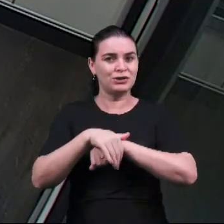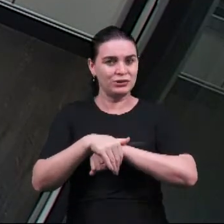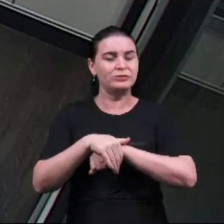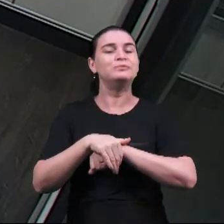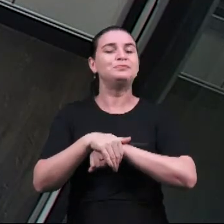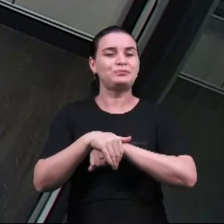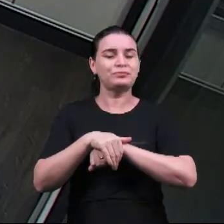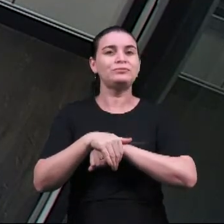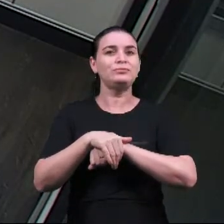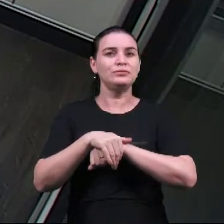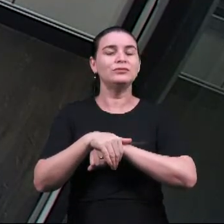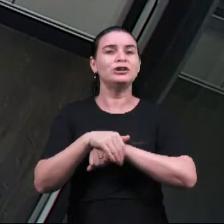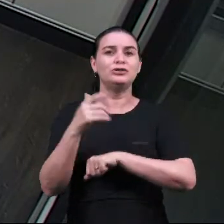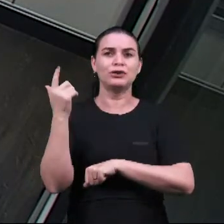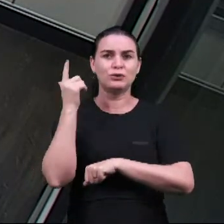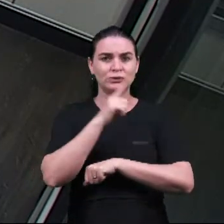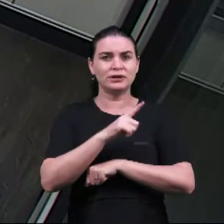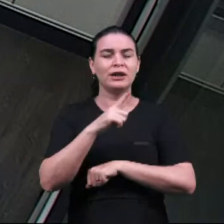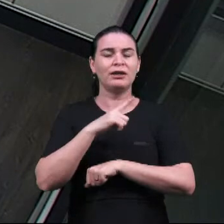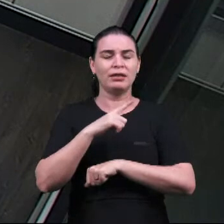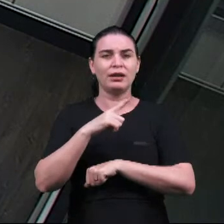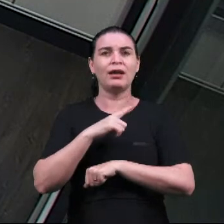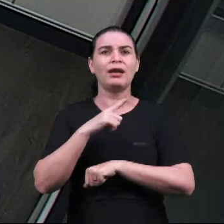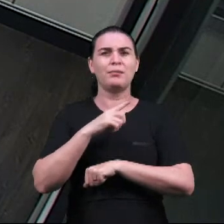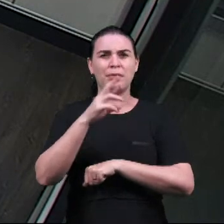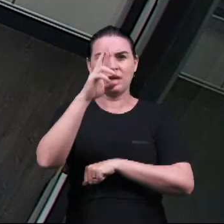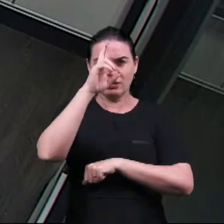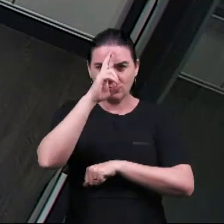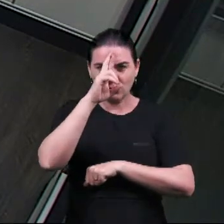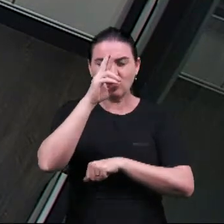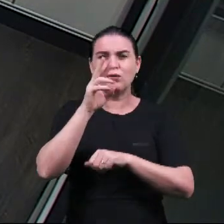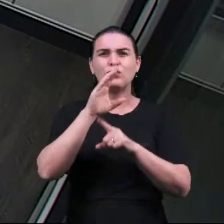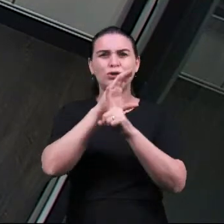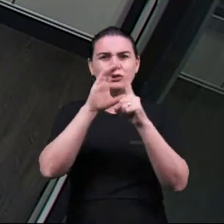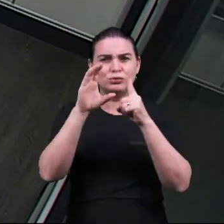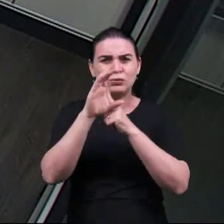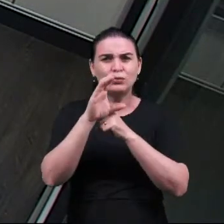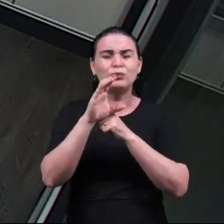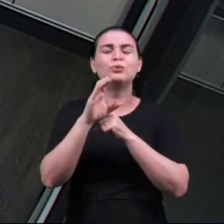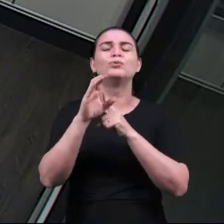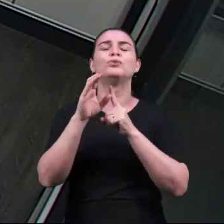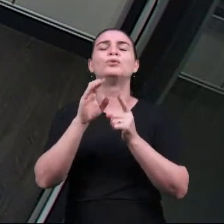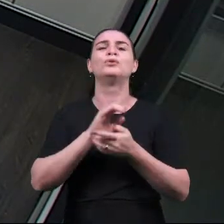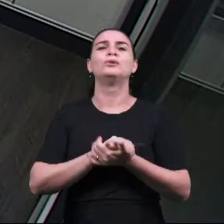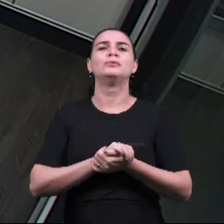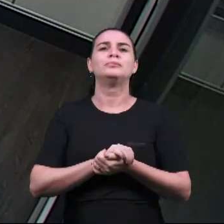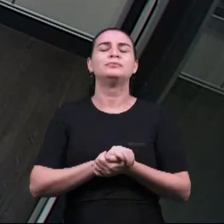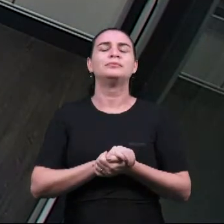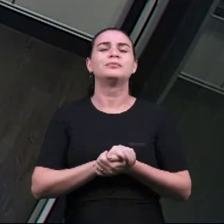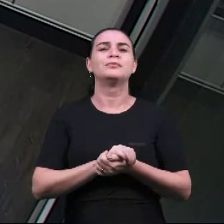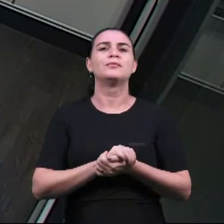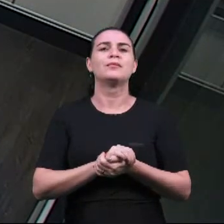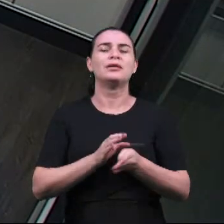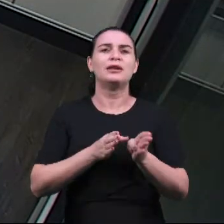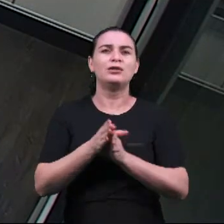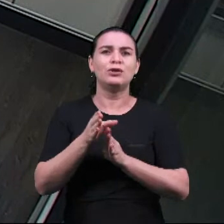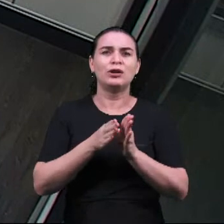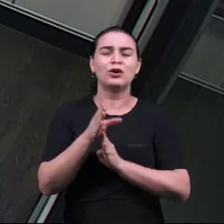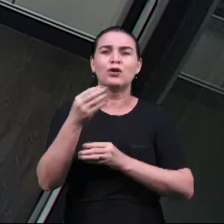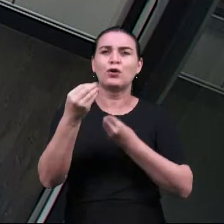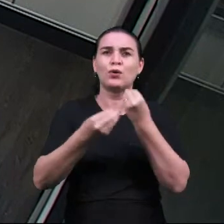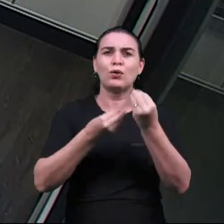Deus quiser, nós vamos poder fechar o ano na casa do Senhor. Amém. Isso deve ser orientado lá. A questão